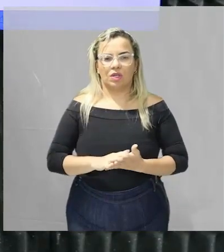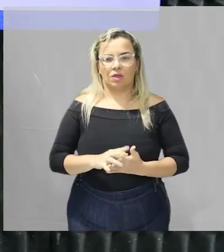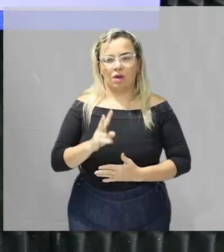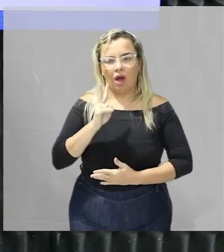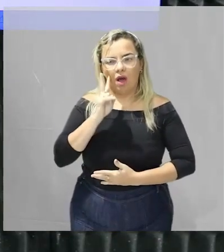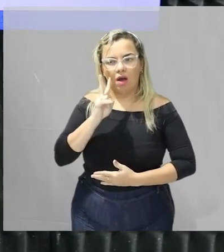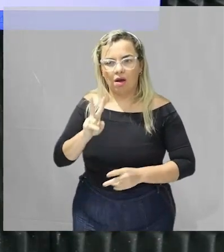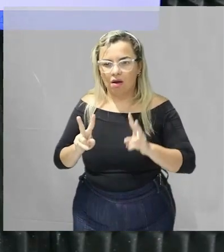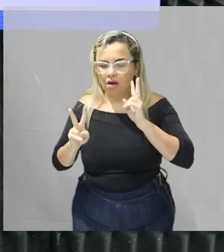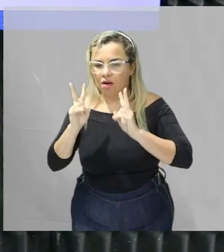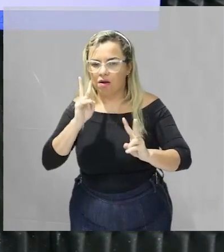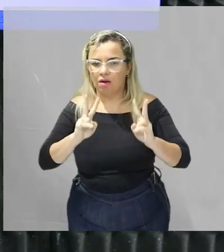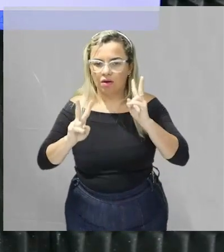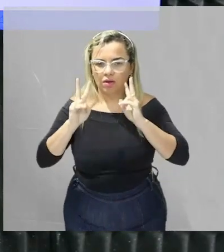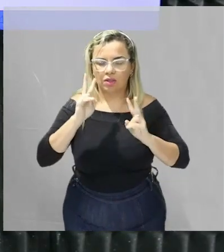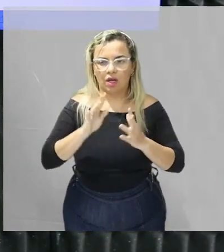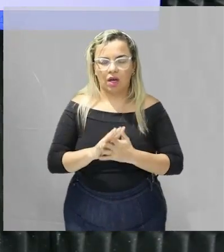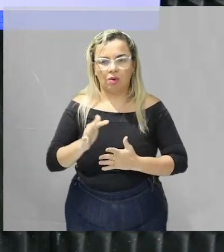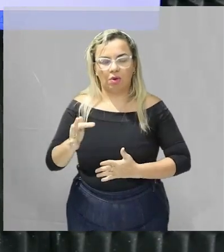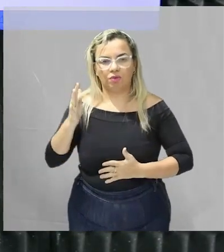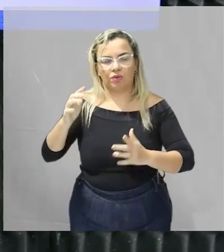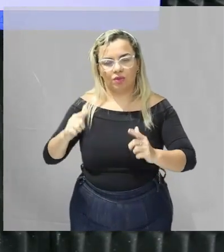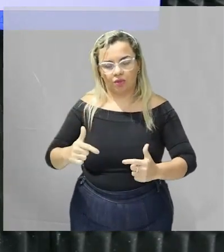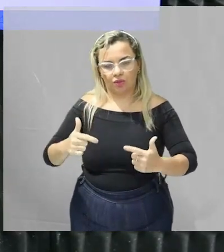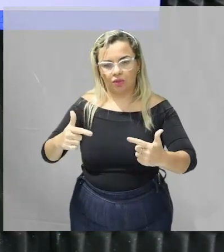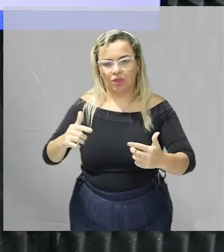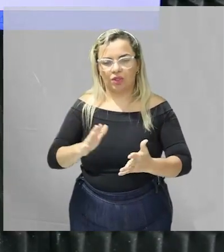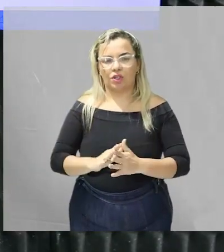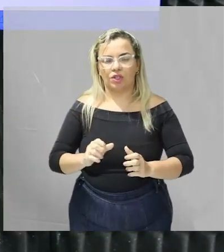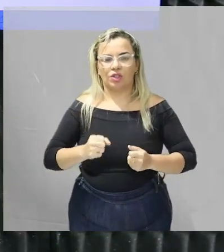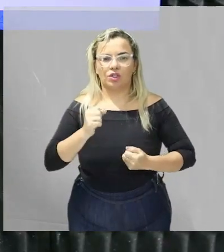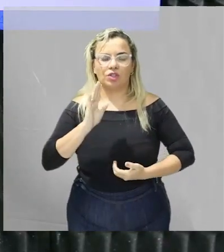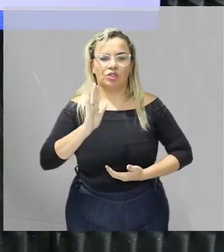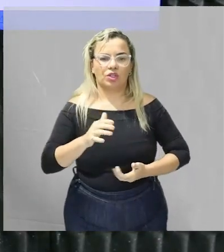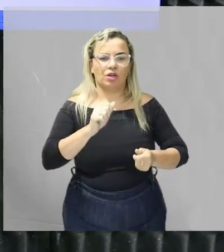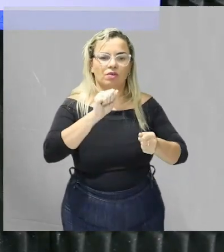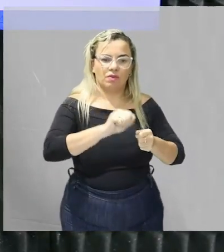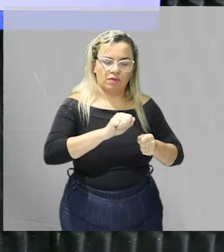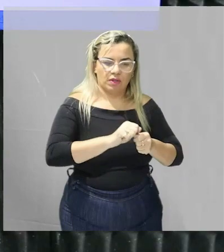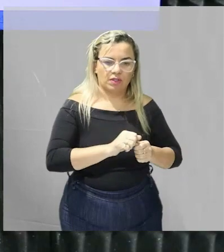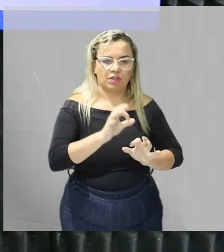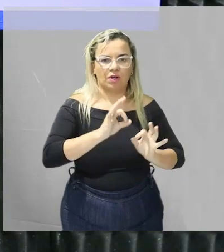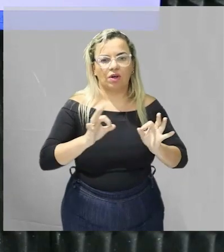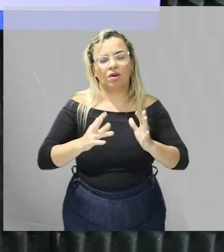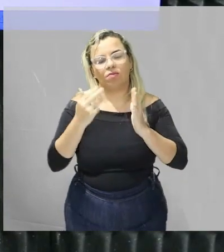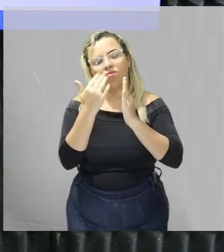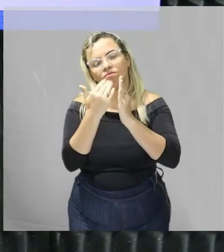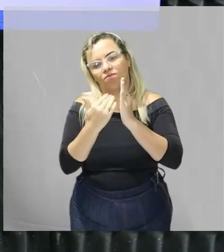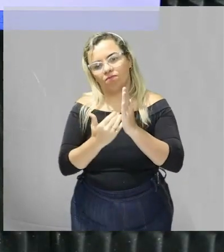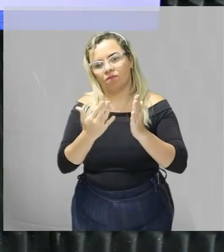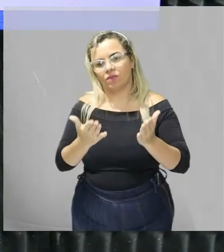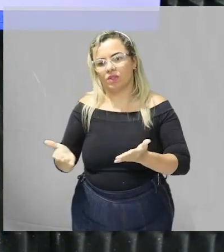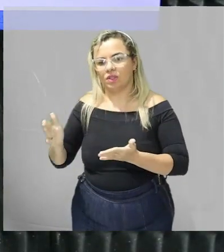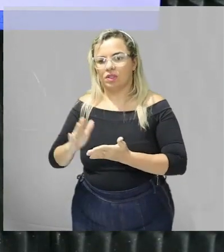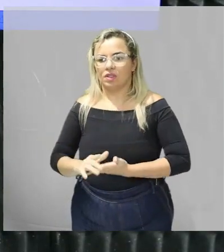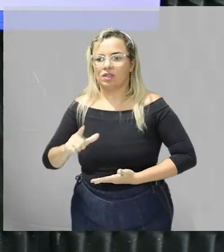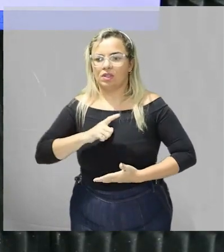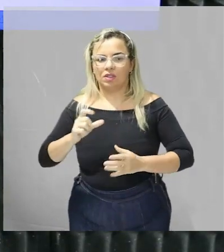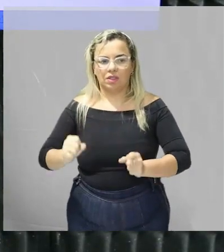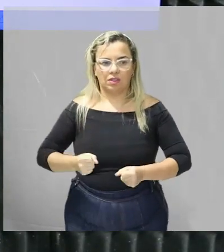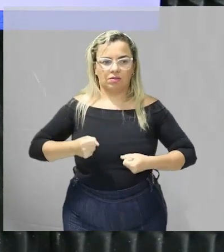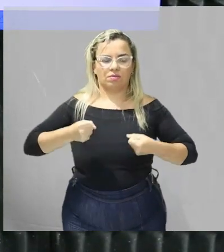tomar ação prévia. Então ele está sendo muito claro aqui, dissidência é um sinal de perigo. Deve-se ter capacidade para responder a uma guerra